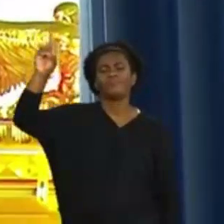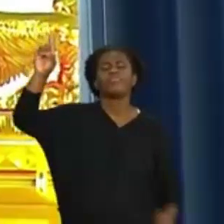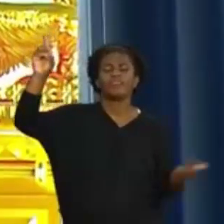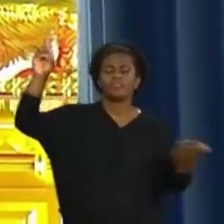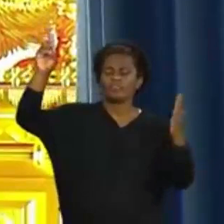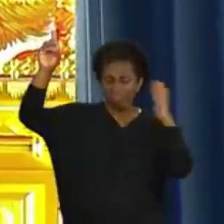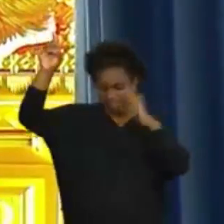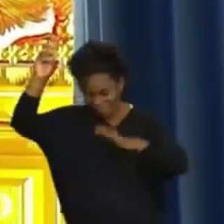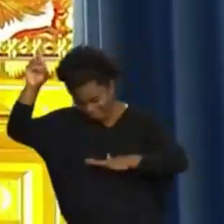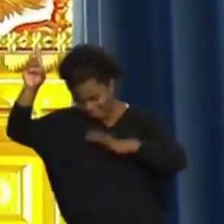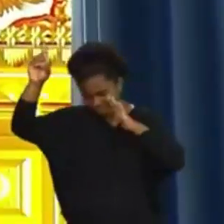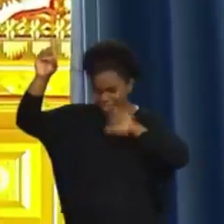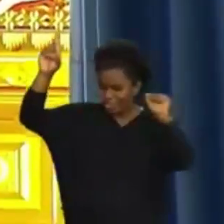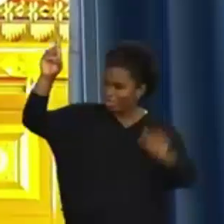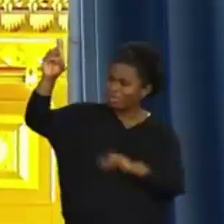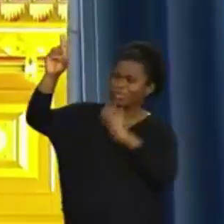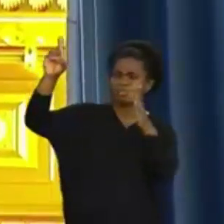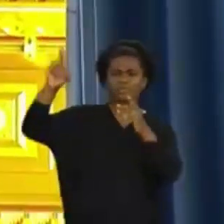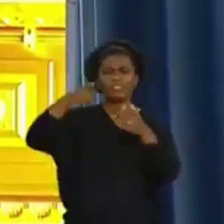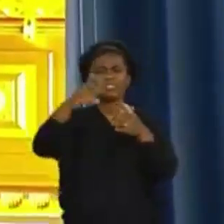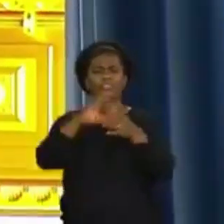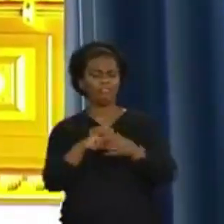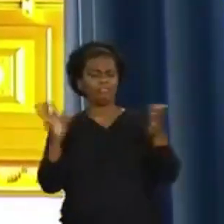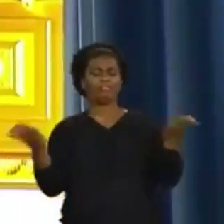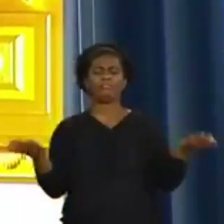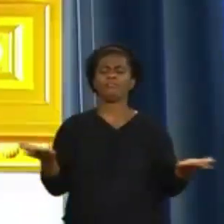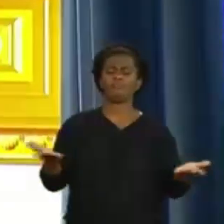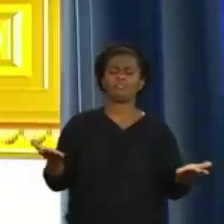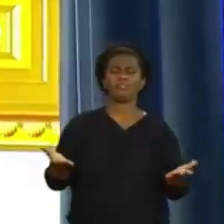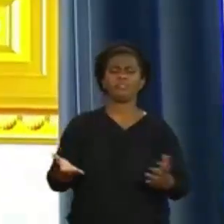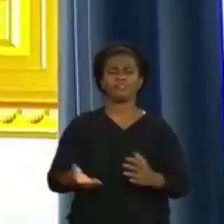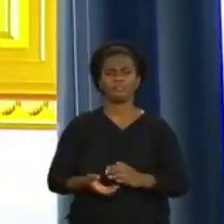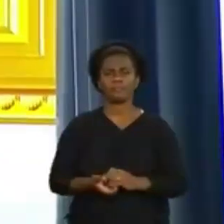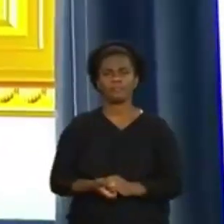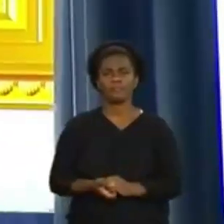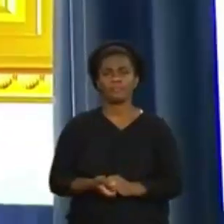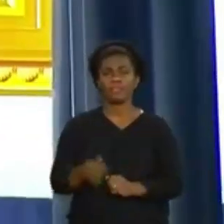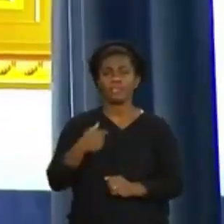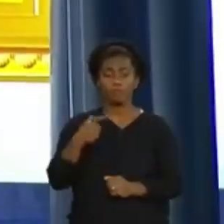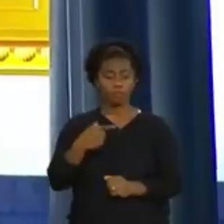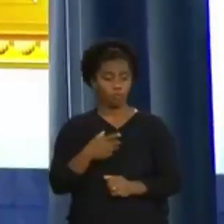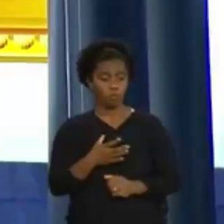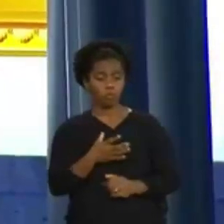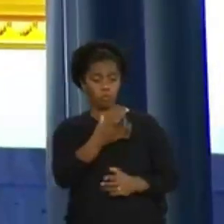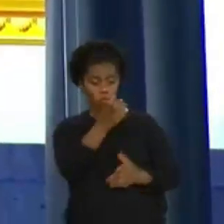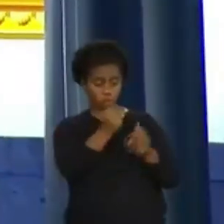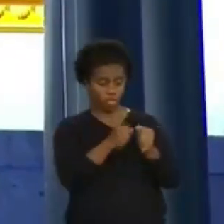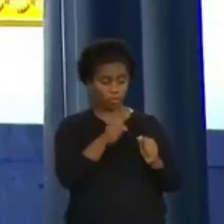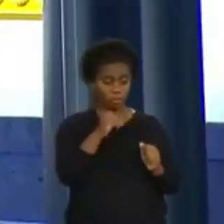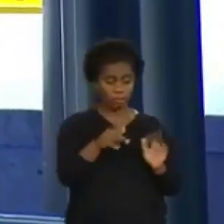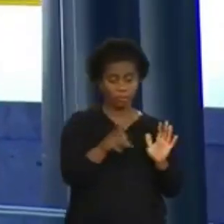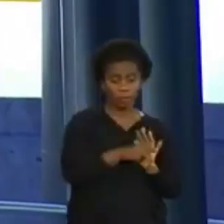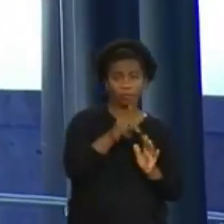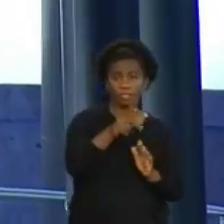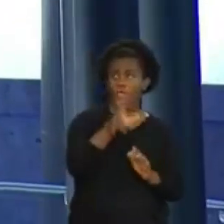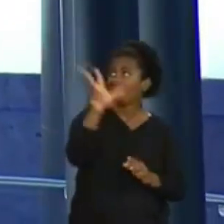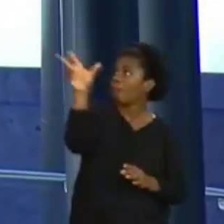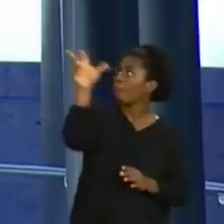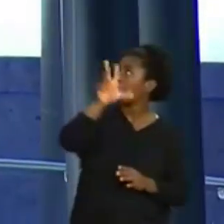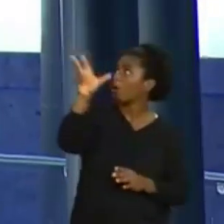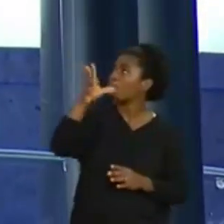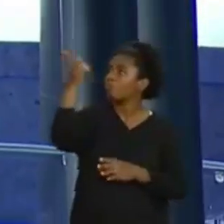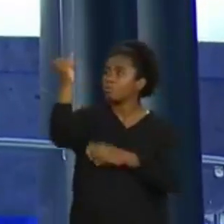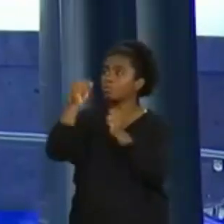Adore, glorifique, fique à vontade agora. Eu vou buscar para mim, você vai buscar para você.